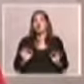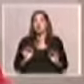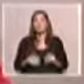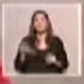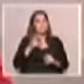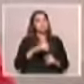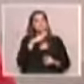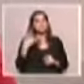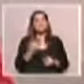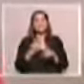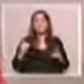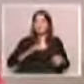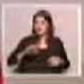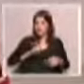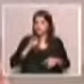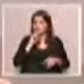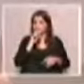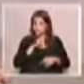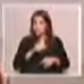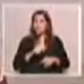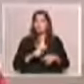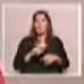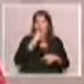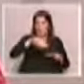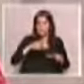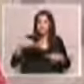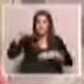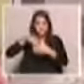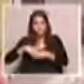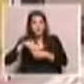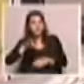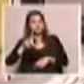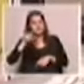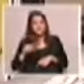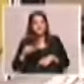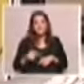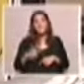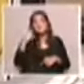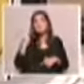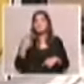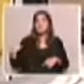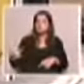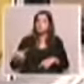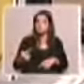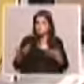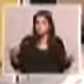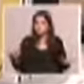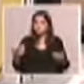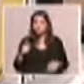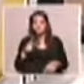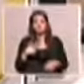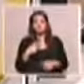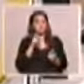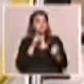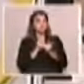que é o queijo pode ser integrado na culinária, mas também pode ser integrado no nosso dia-a-dia. E quer dizer, eu dou consultas